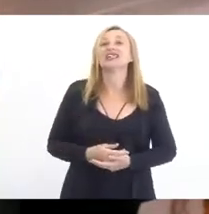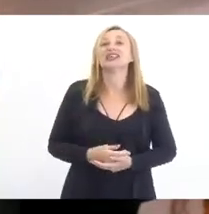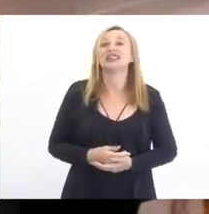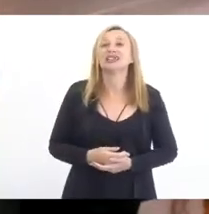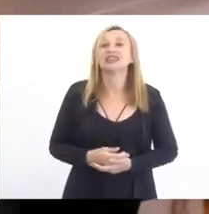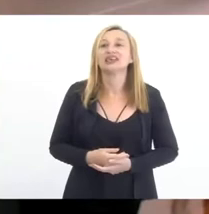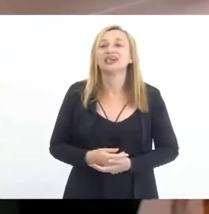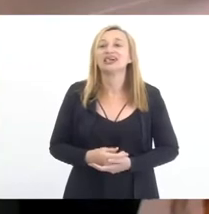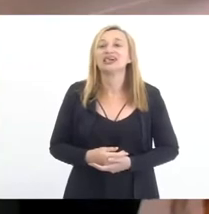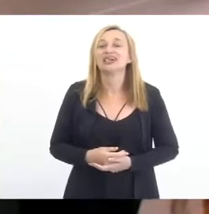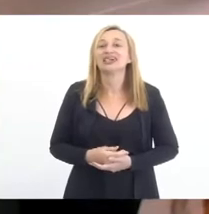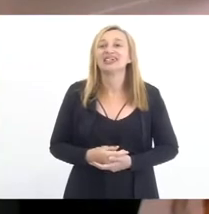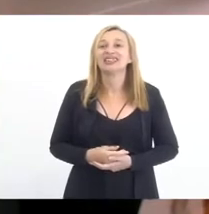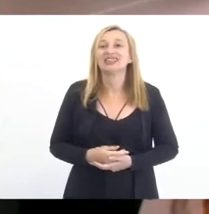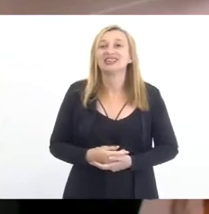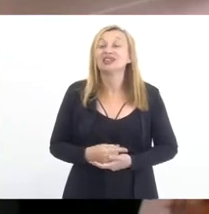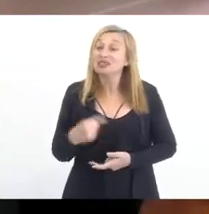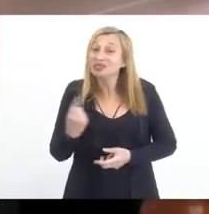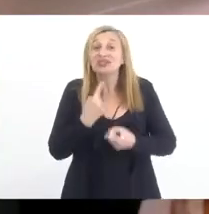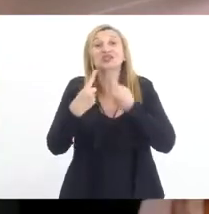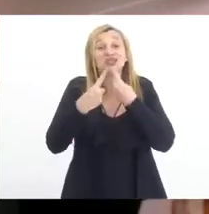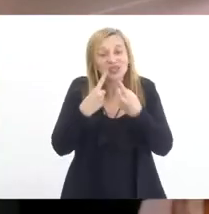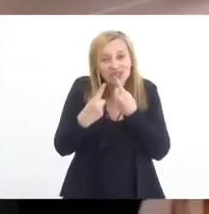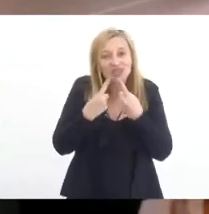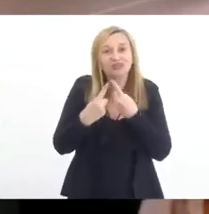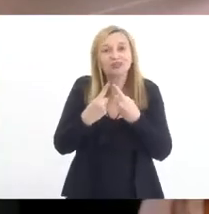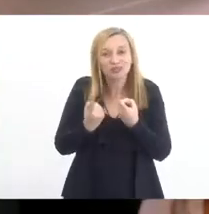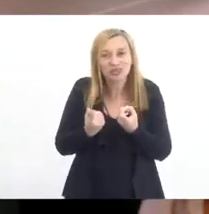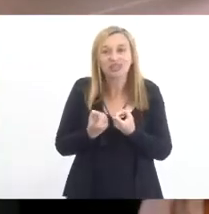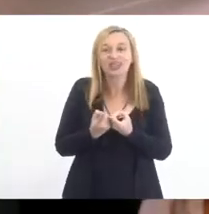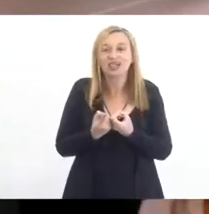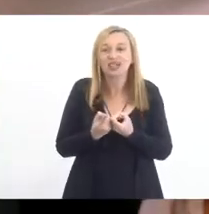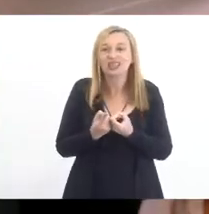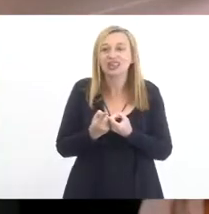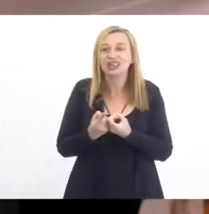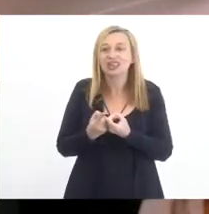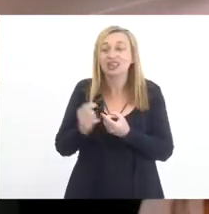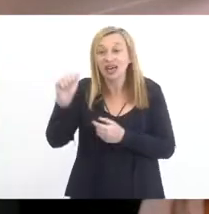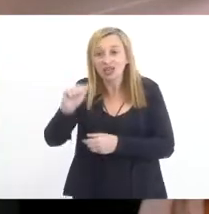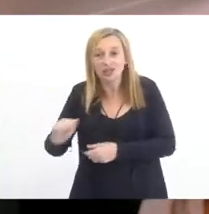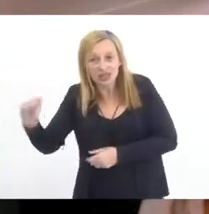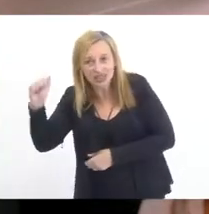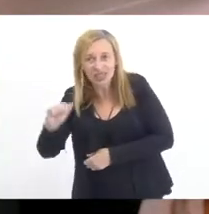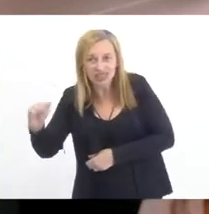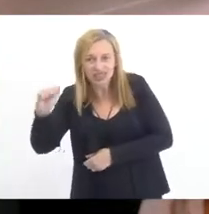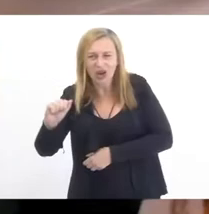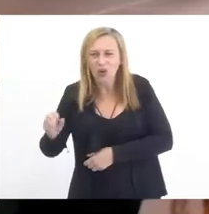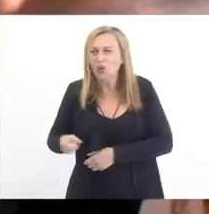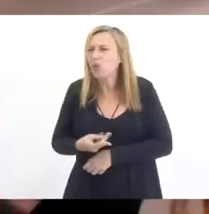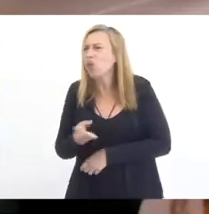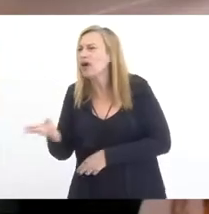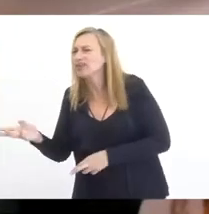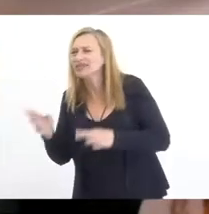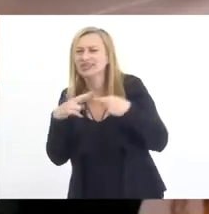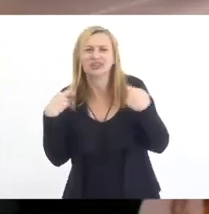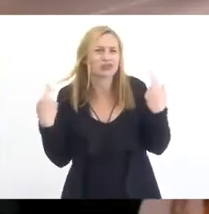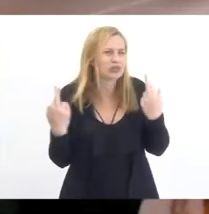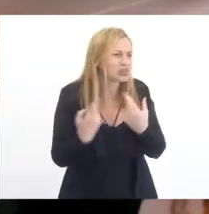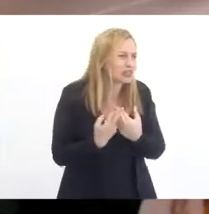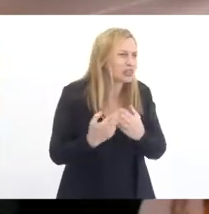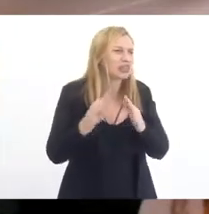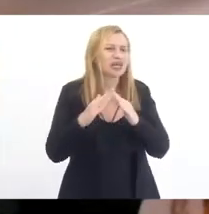da UESO. E nós discutimos muito, né, nas associações, quantas reuniões na Igreja